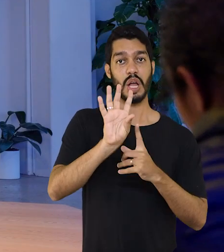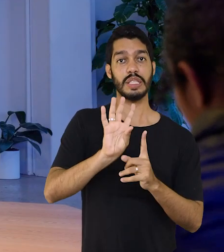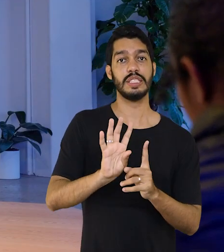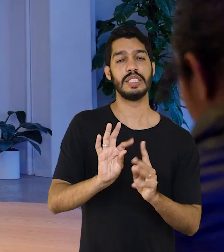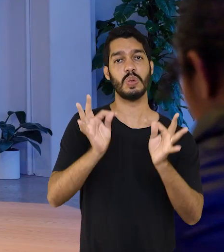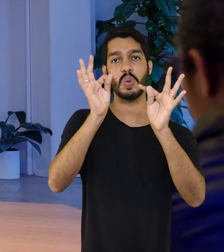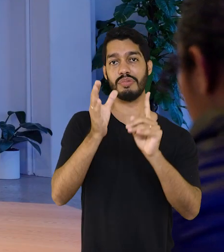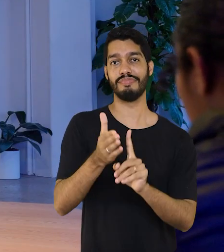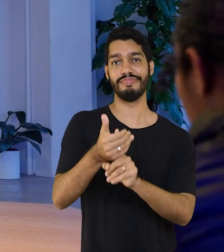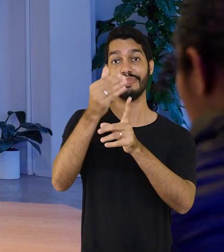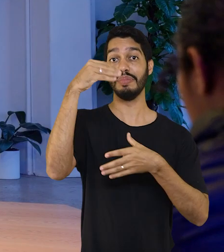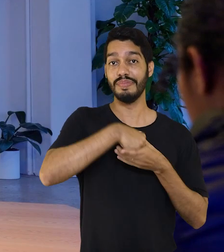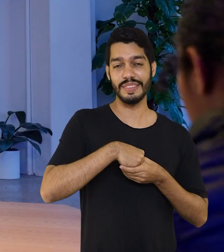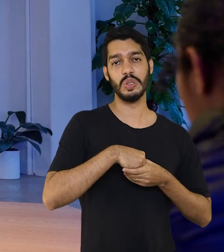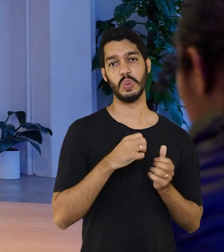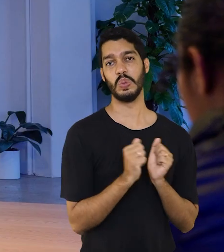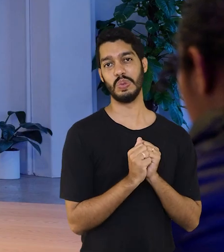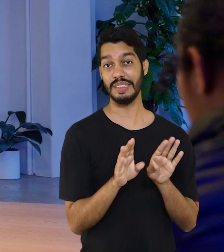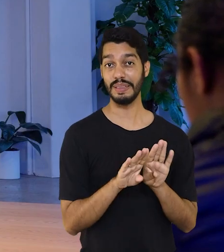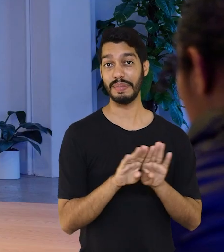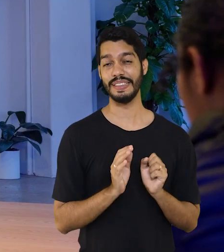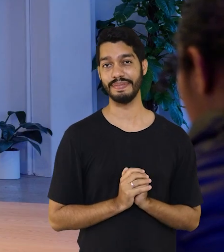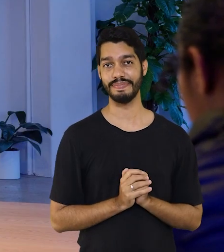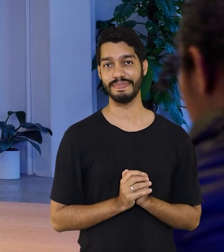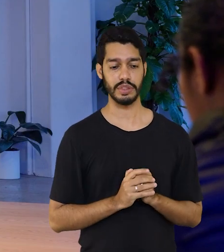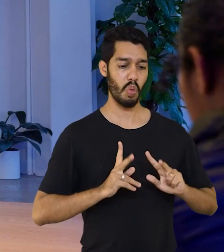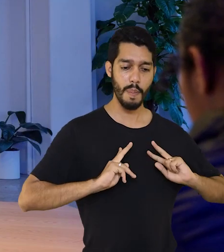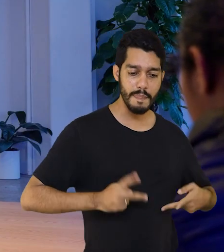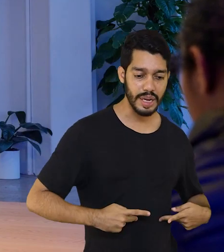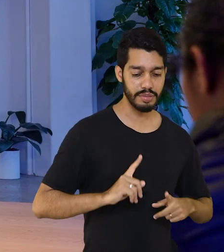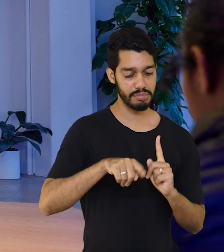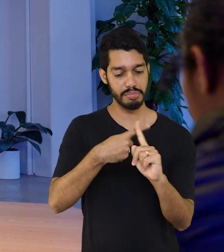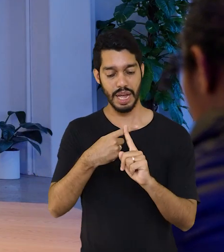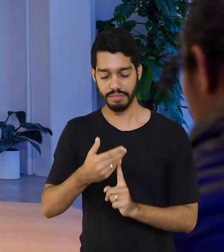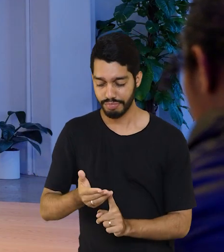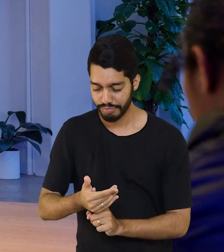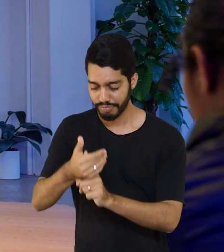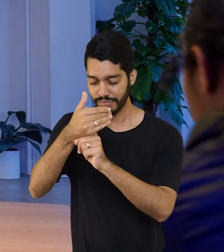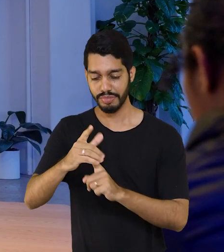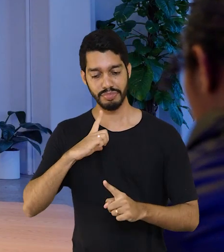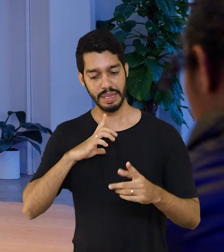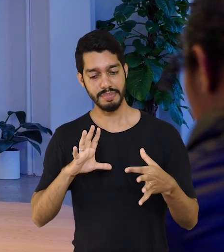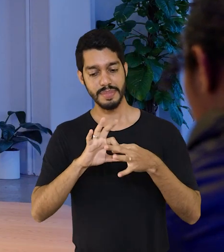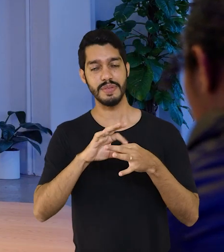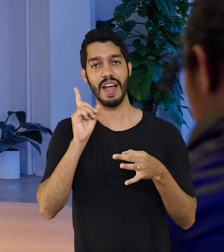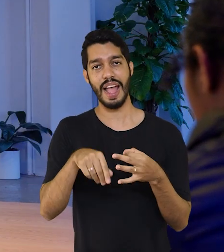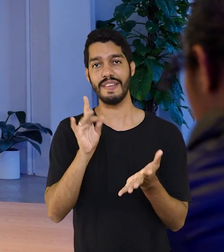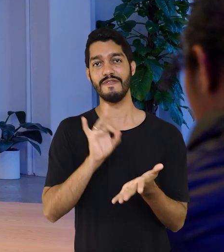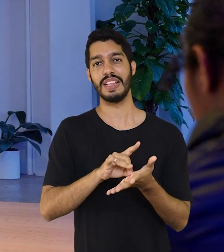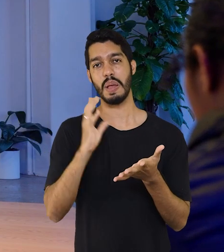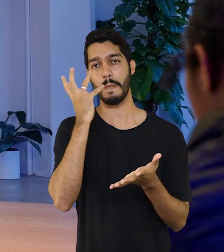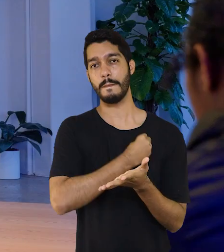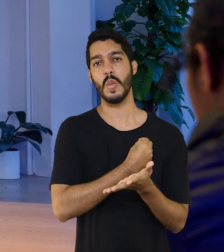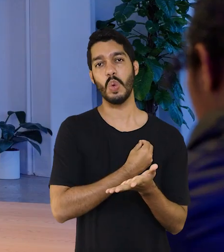integra a tecnologia ao conhecimento humano, à curiosidade humana. Porque é nessa interseção que a gente acredita